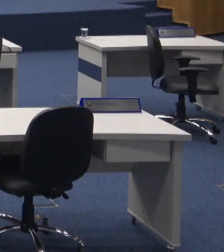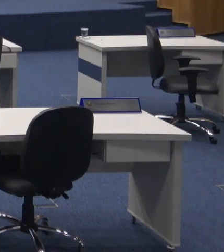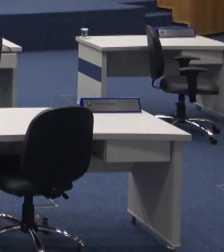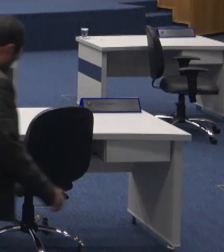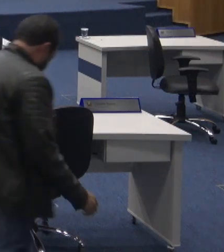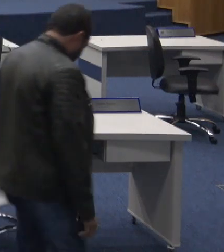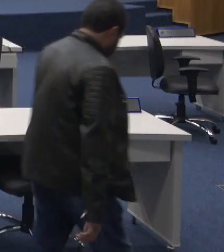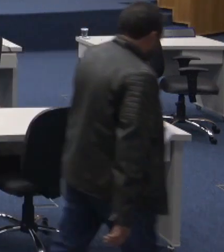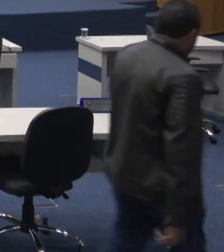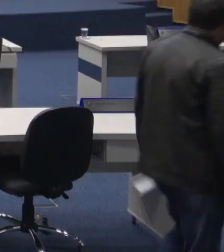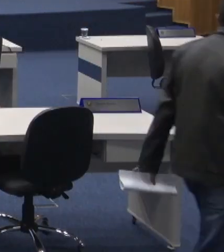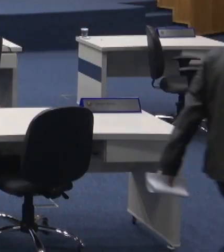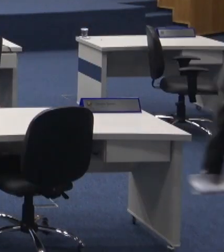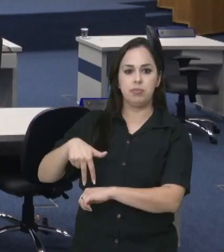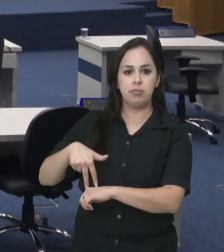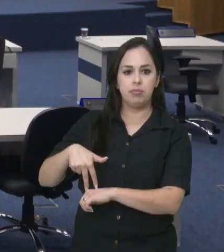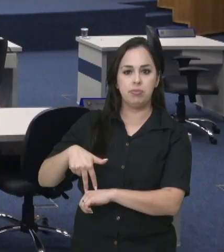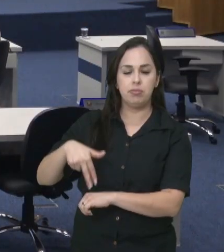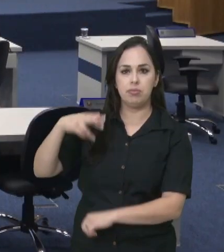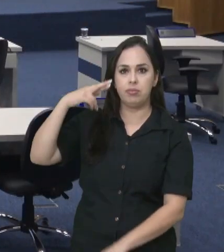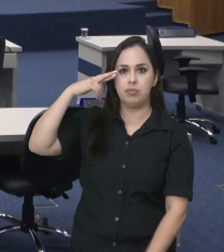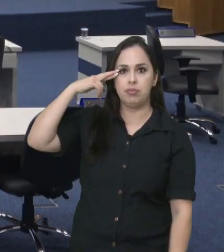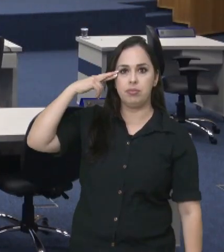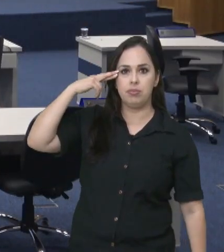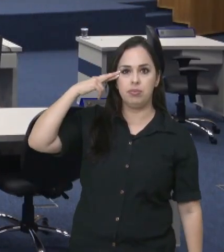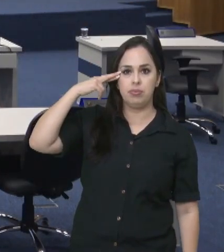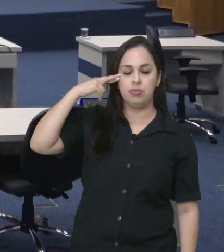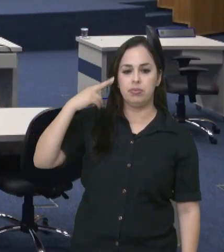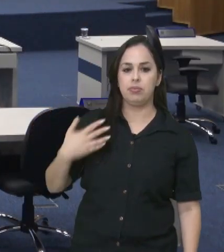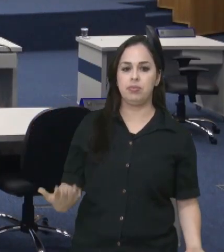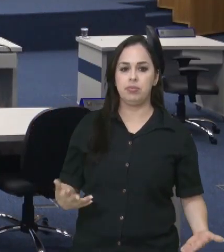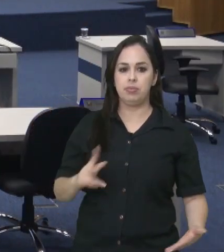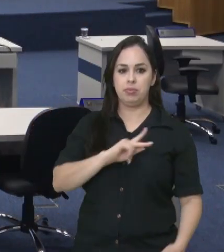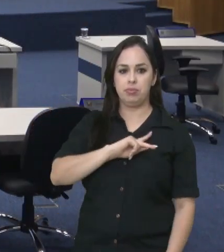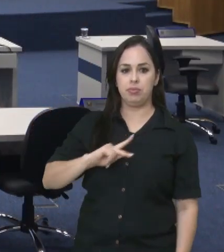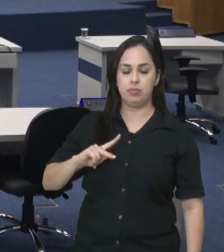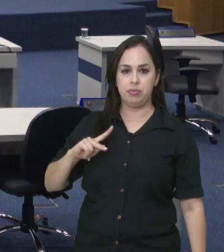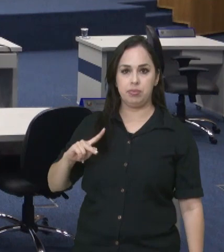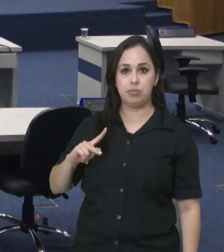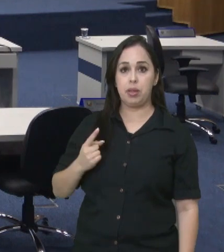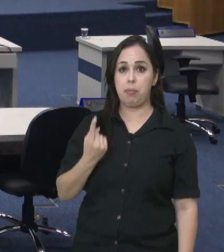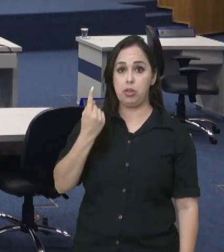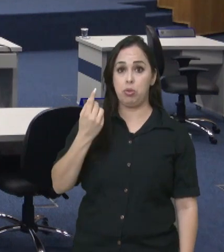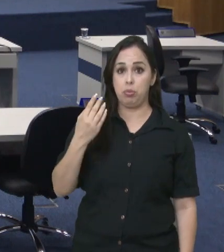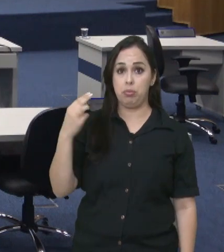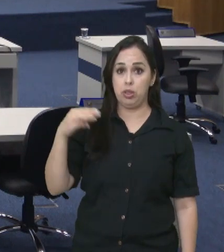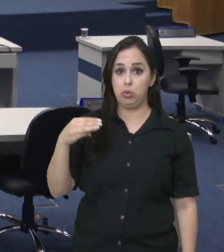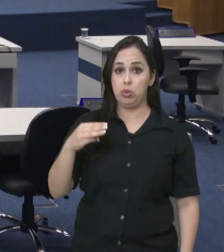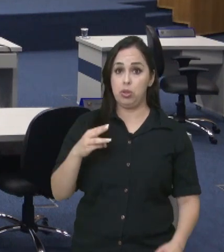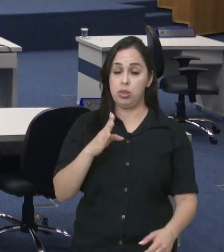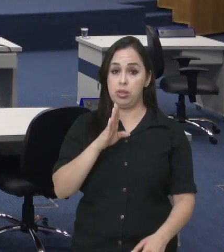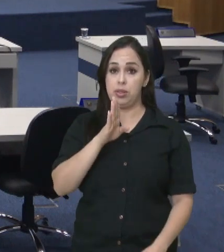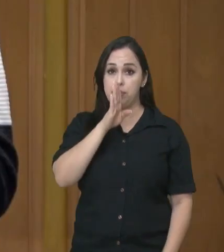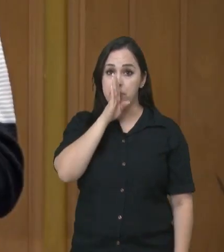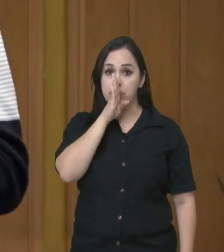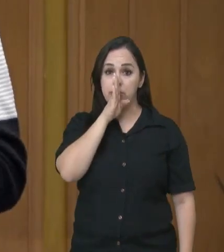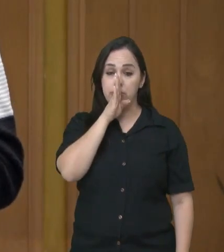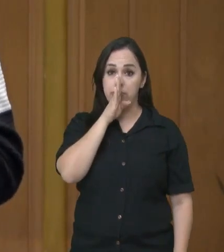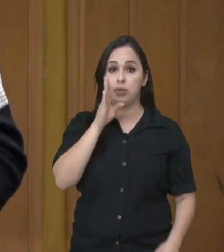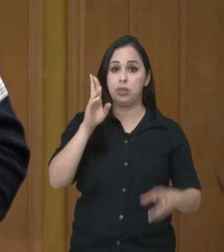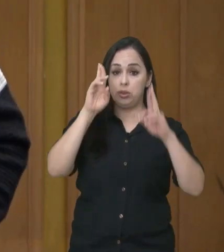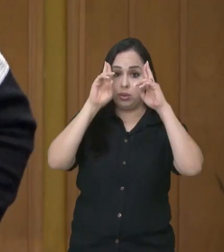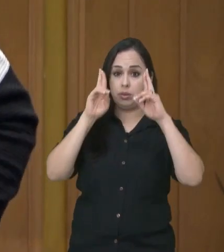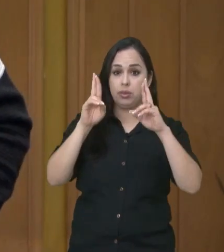Com a palavra, o vereador Rogério Cazem. Senhor presidente, também gostaria de pedir um minuto de silêncio pelo falecimento